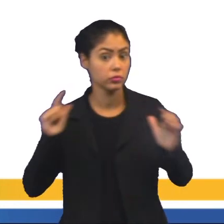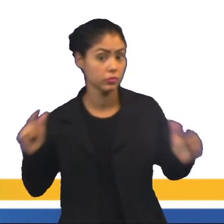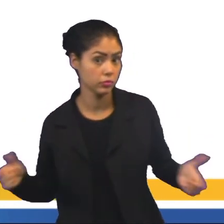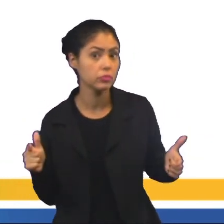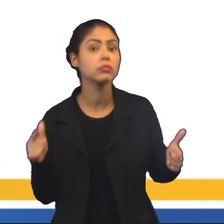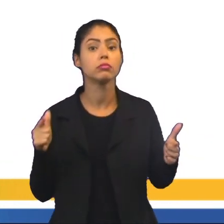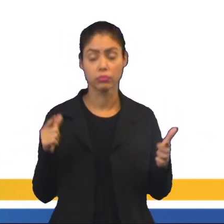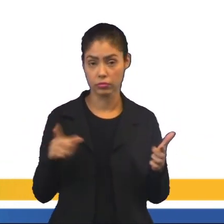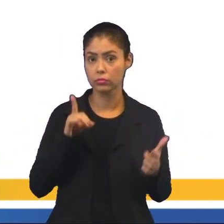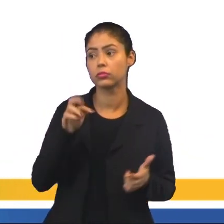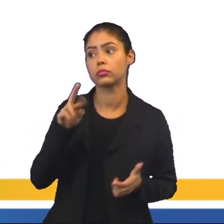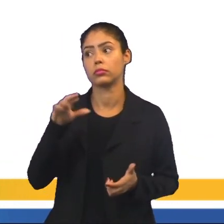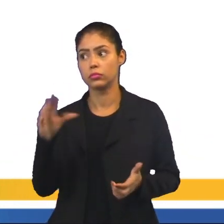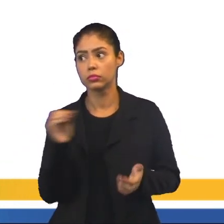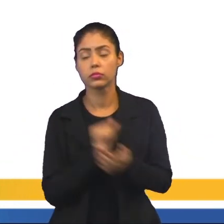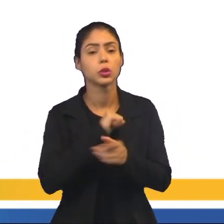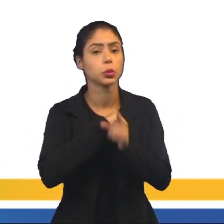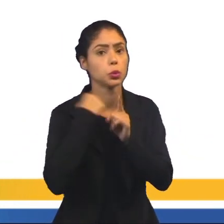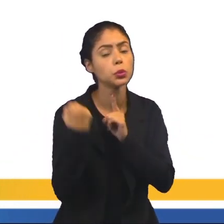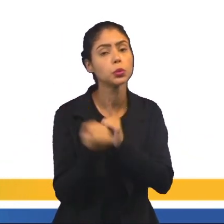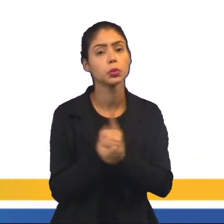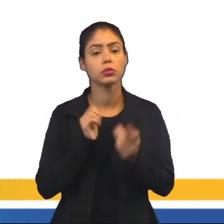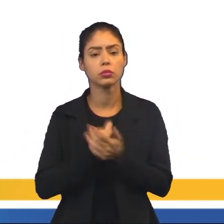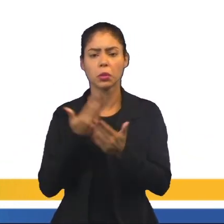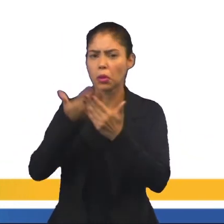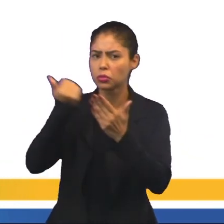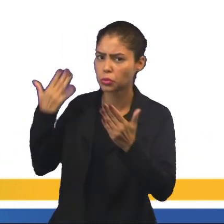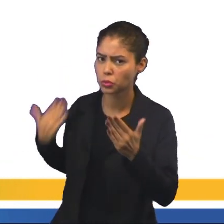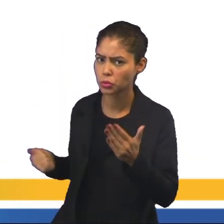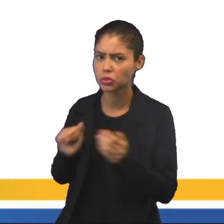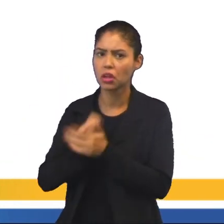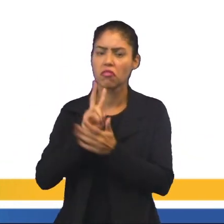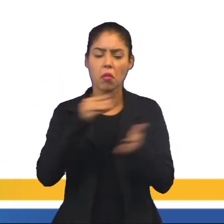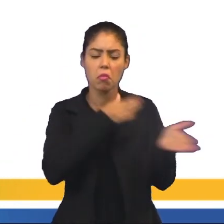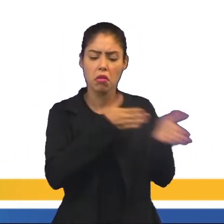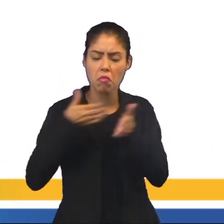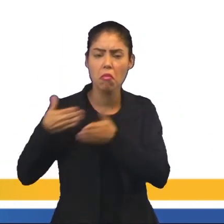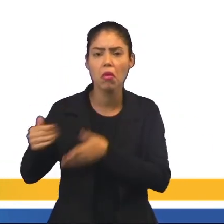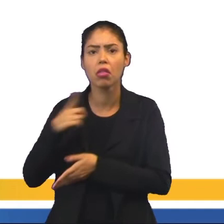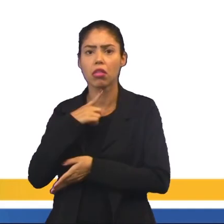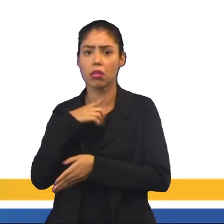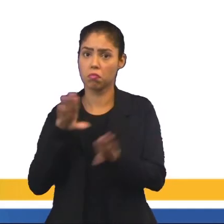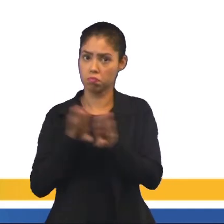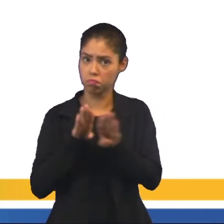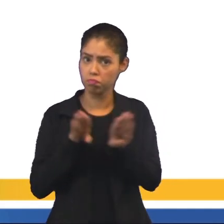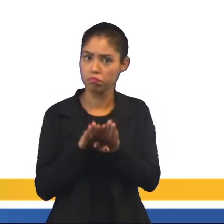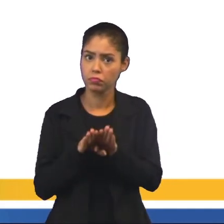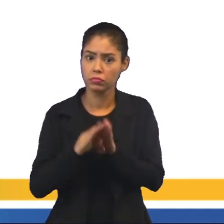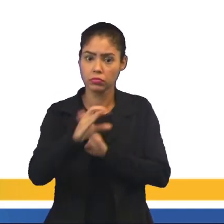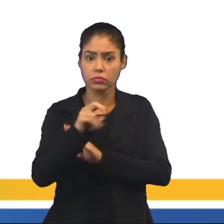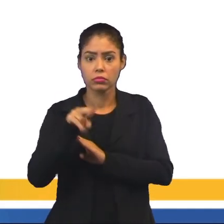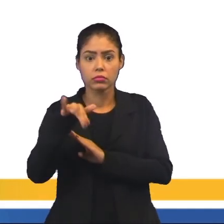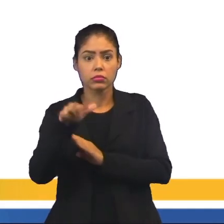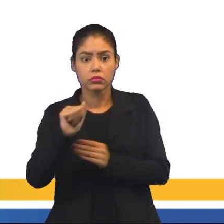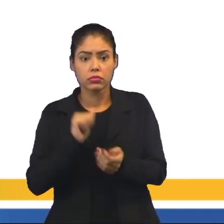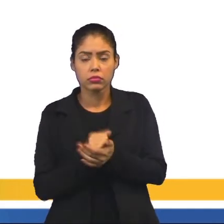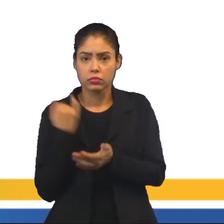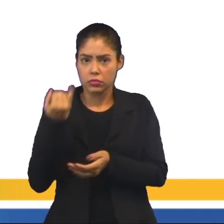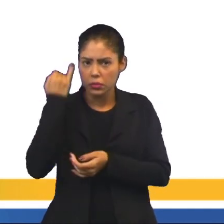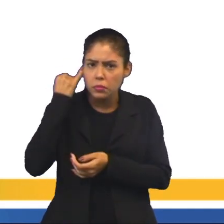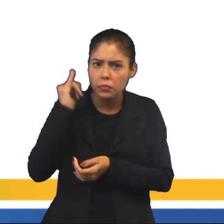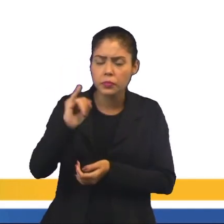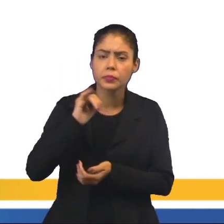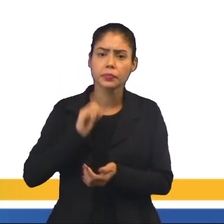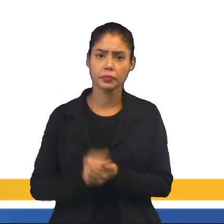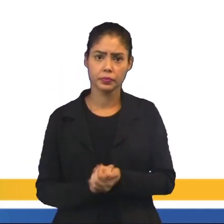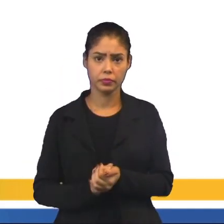grande defesa, né, do socialismo. Mais tarde, ele vai passar a ser também o comunismo, a principal